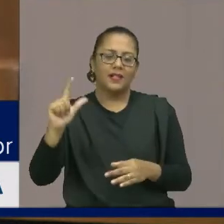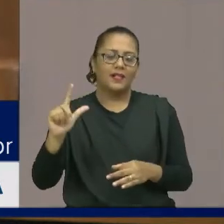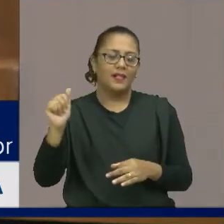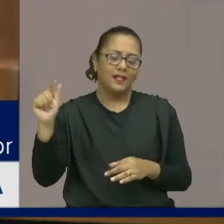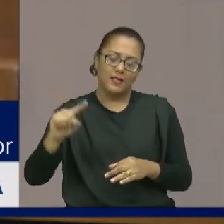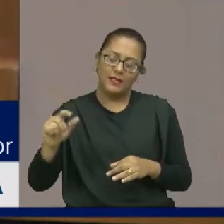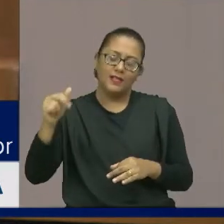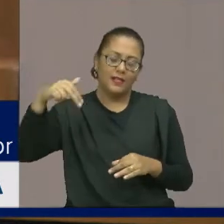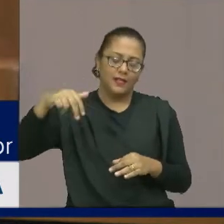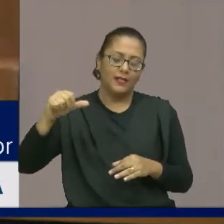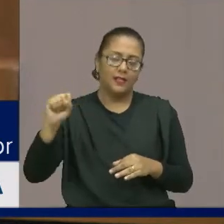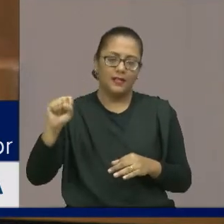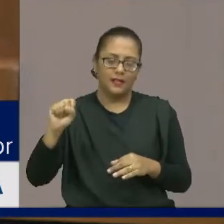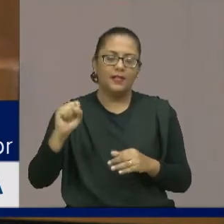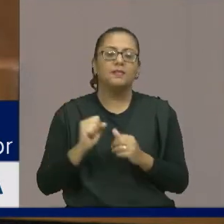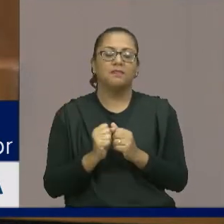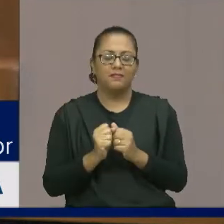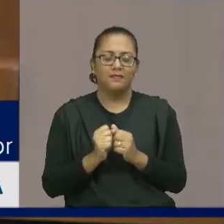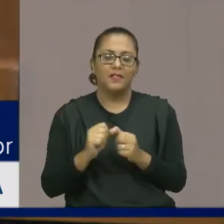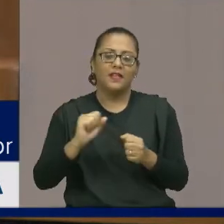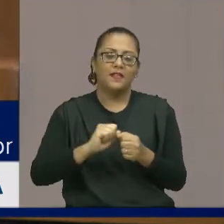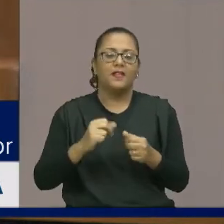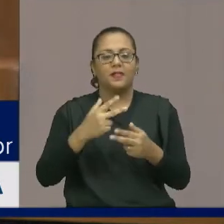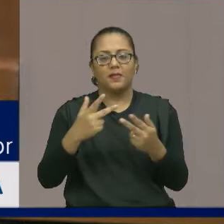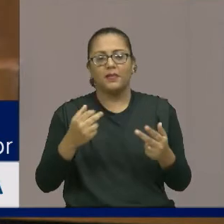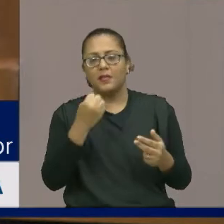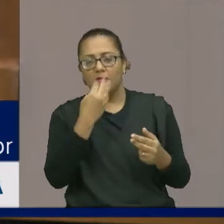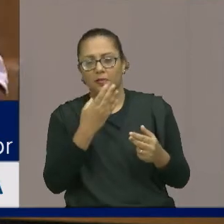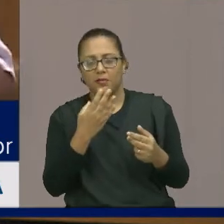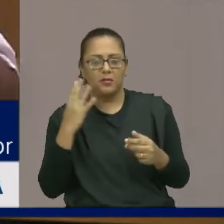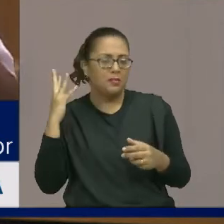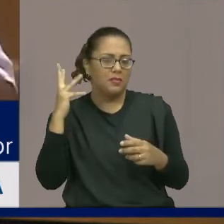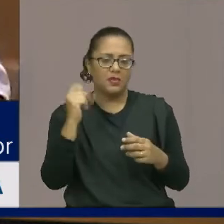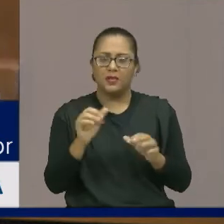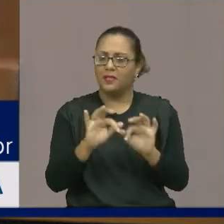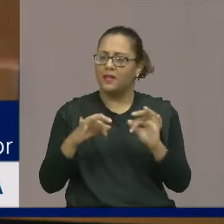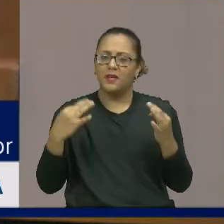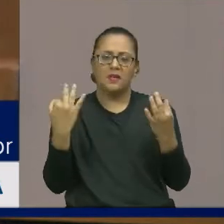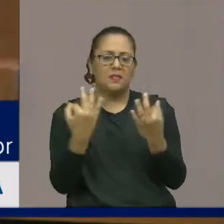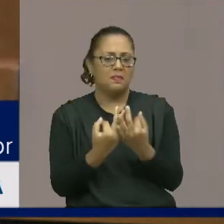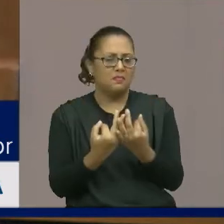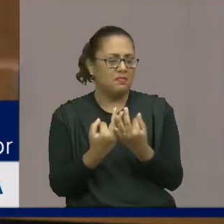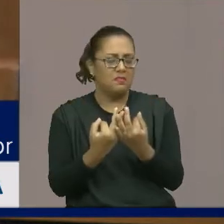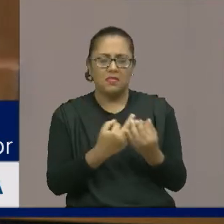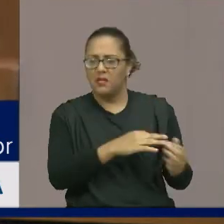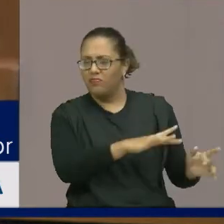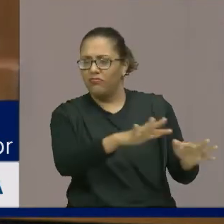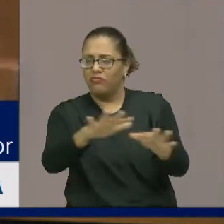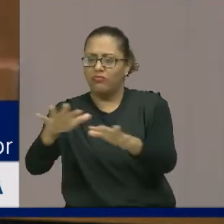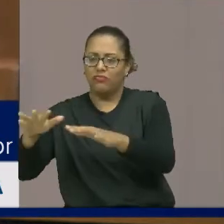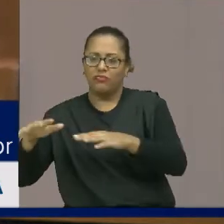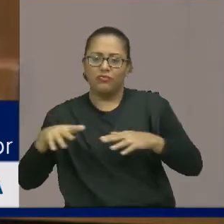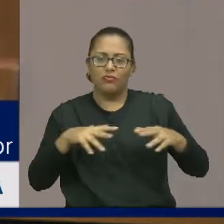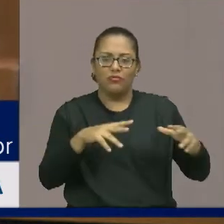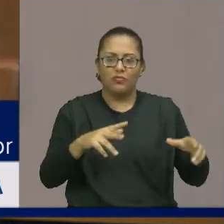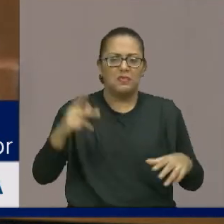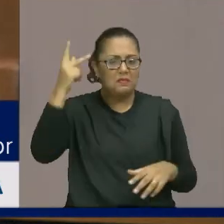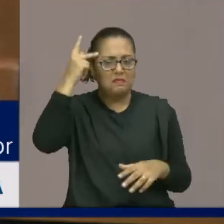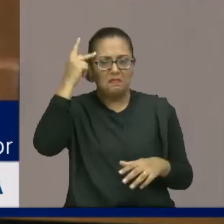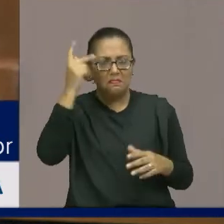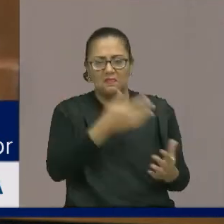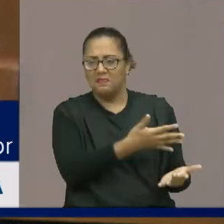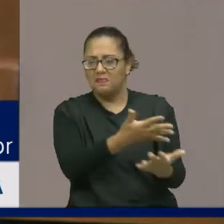Então, acho que a gente fez alguma coisa de bom. E para os primos de Paraibuna, os primos espalhados pelo estado de São Paulo hoje,